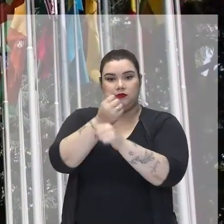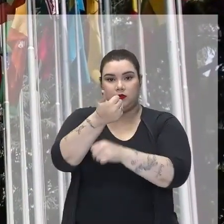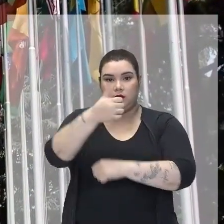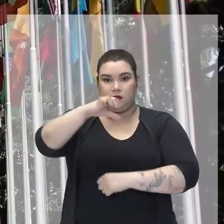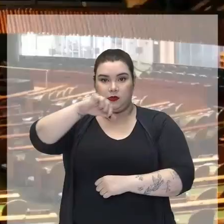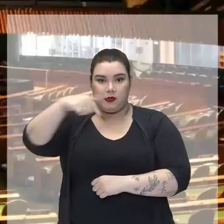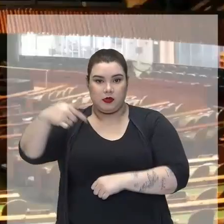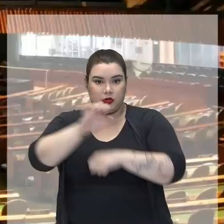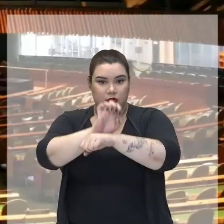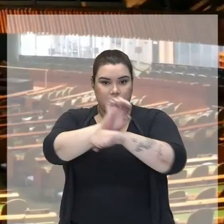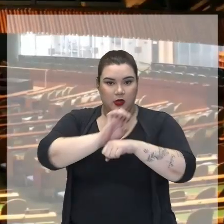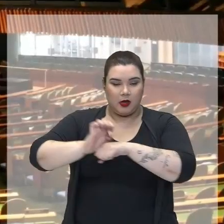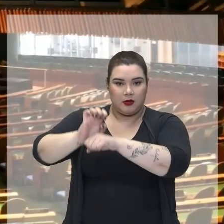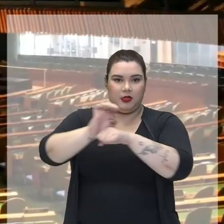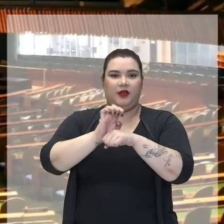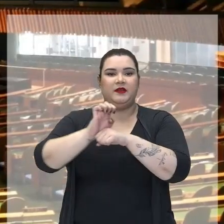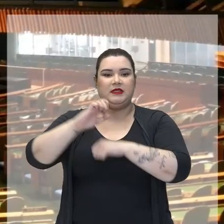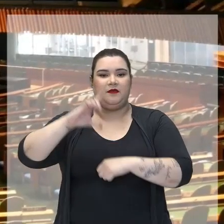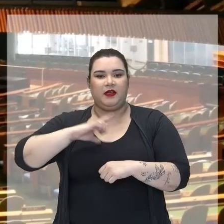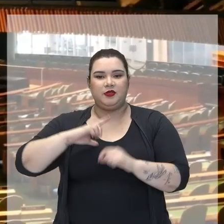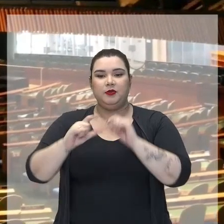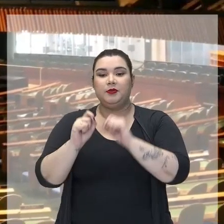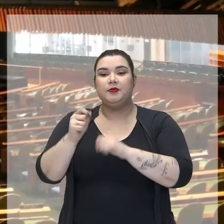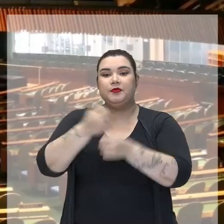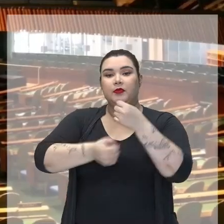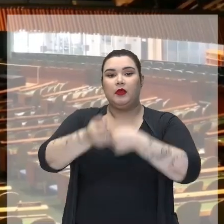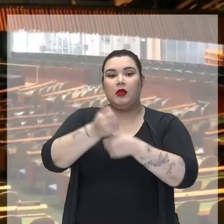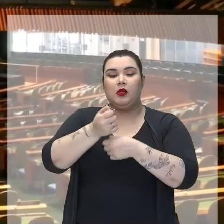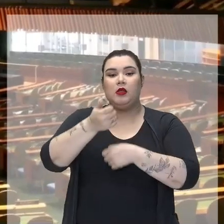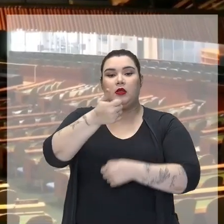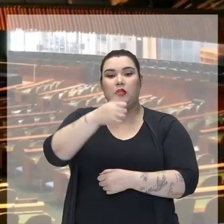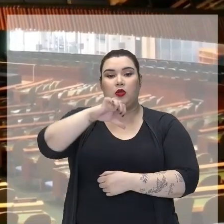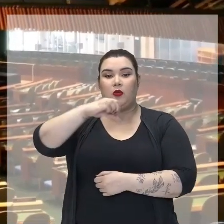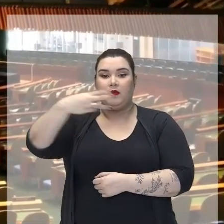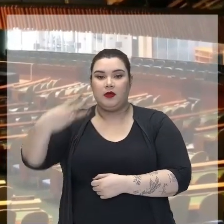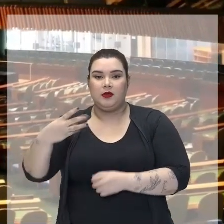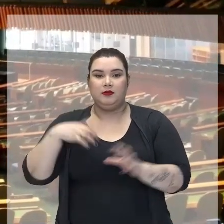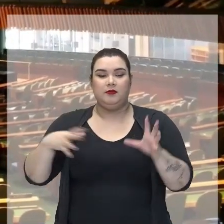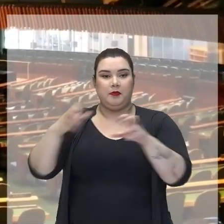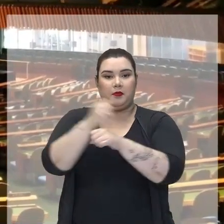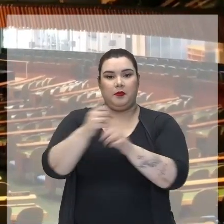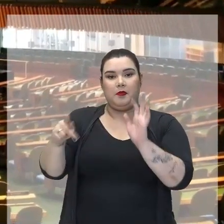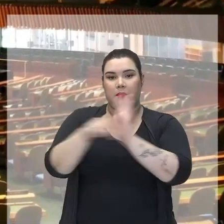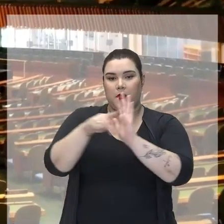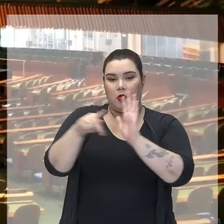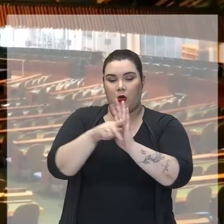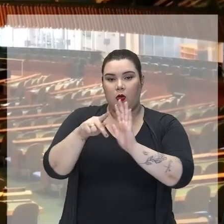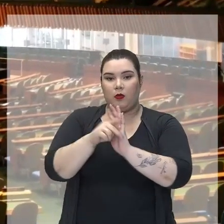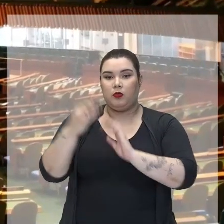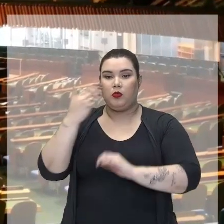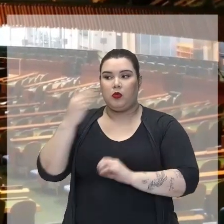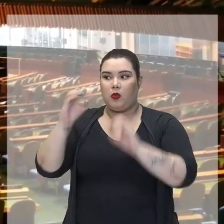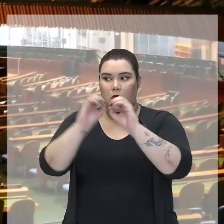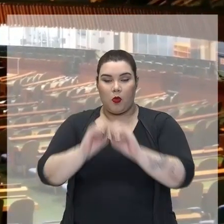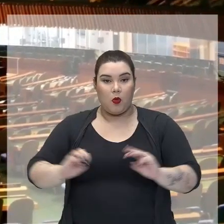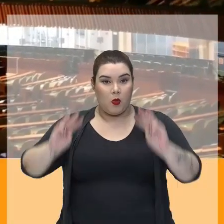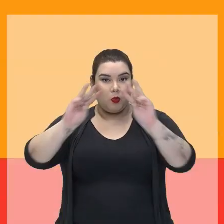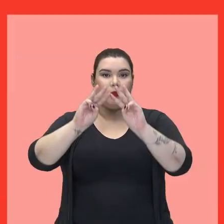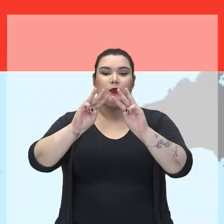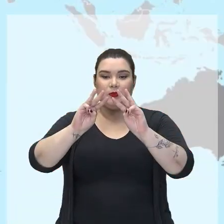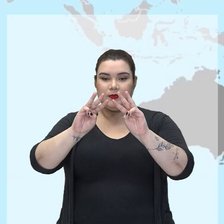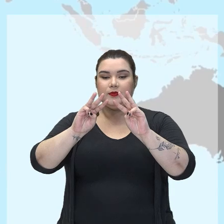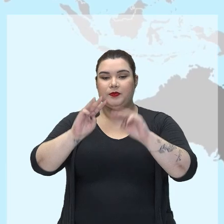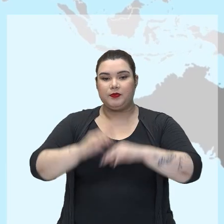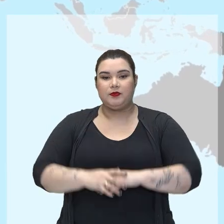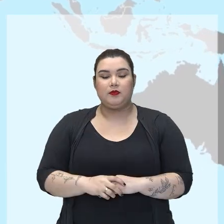outros estados. E 193 eram reconhecidos pela Organização das Nações Unidas, a ONU.